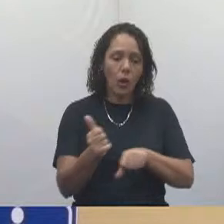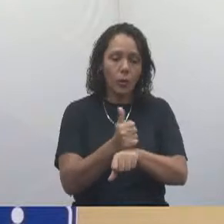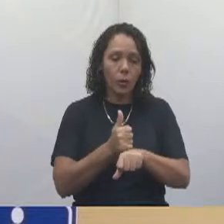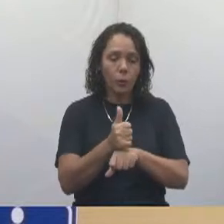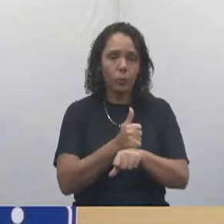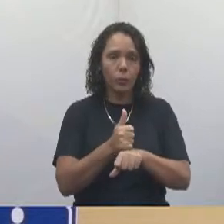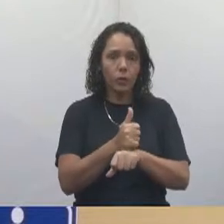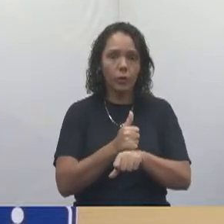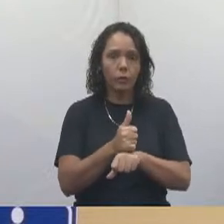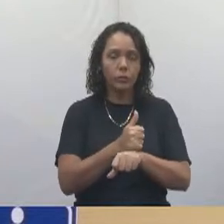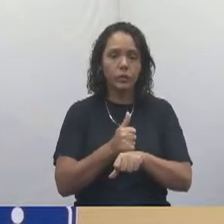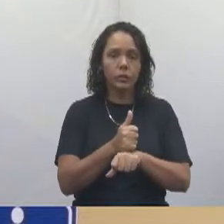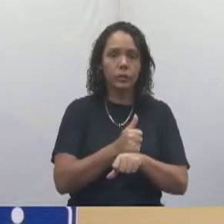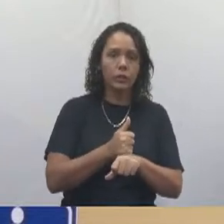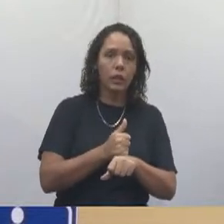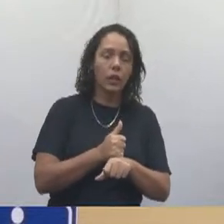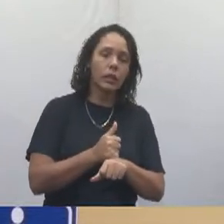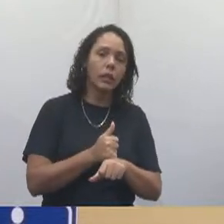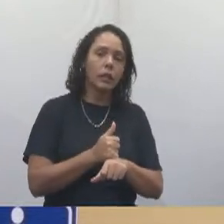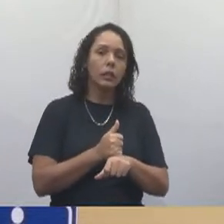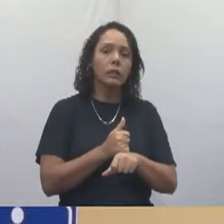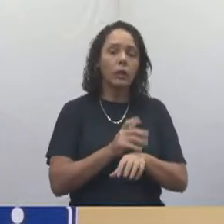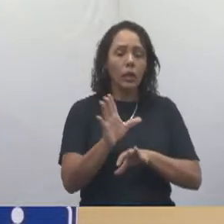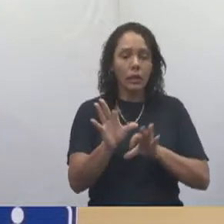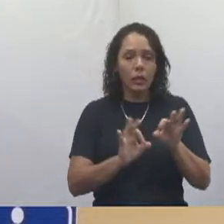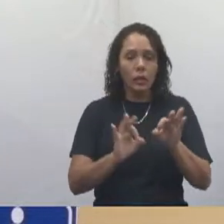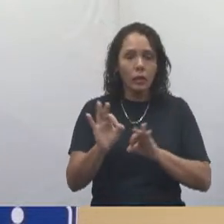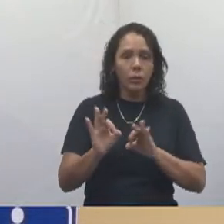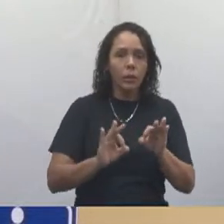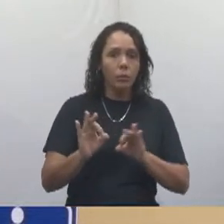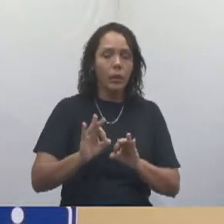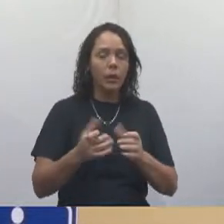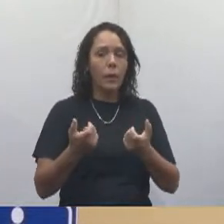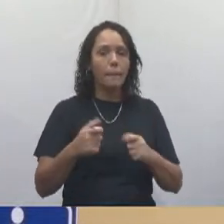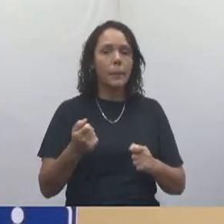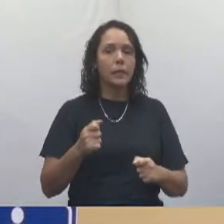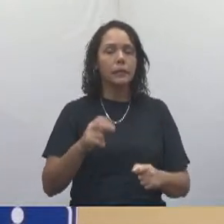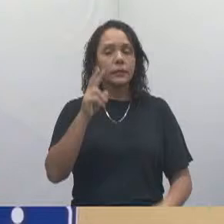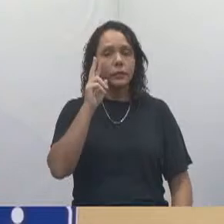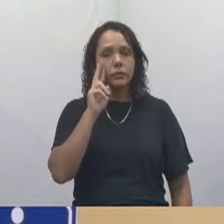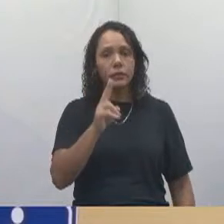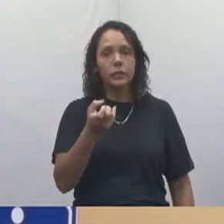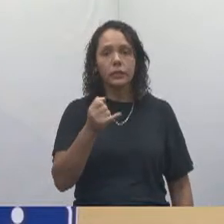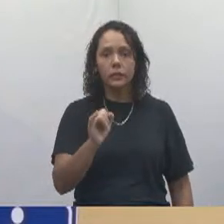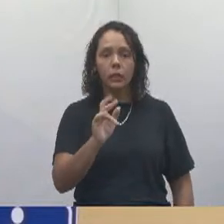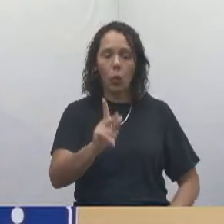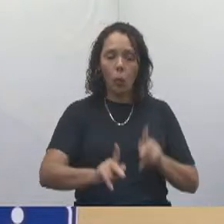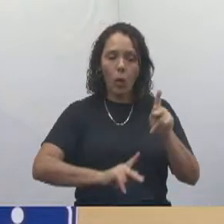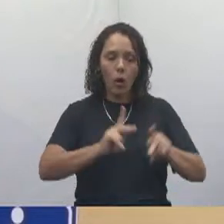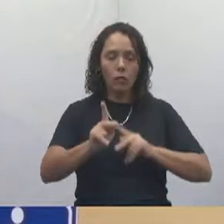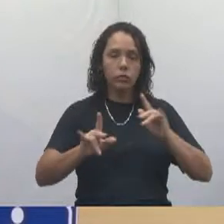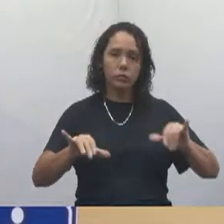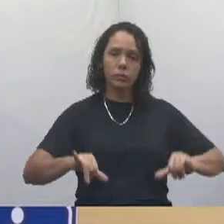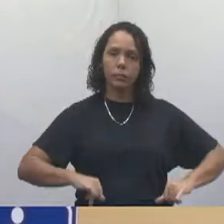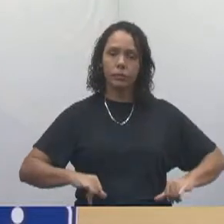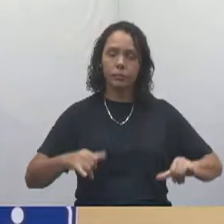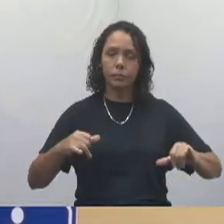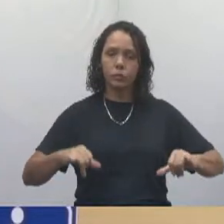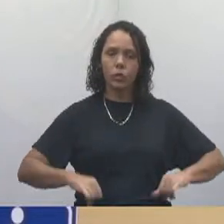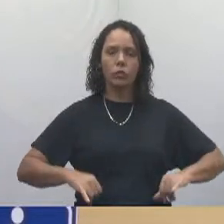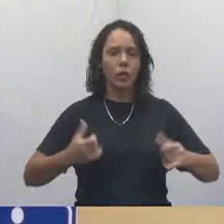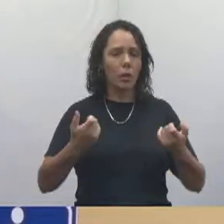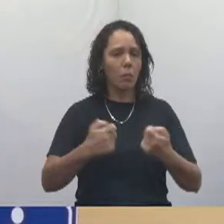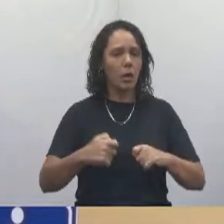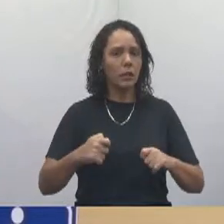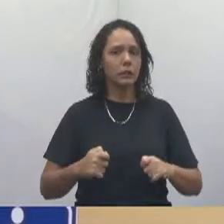da população. Se estávamos na pandemia, de 15%, que é a obrigação constitucional, gastou-se